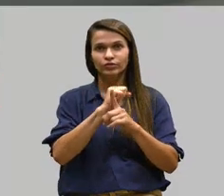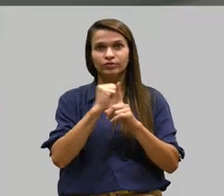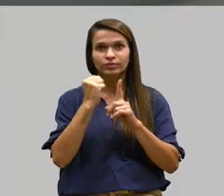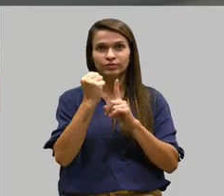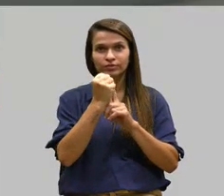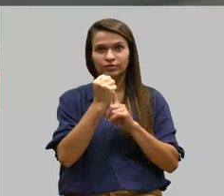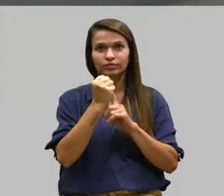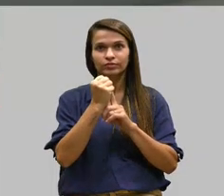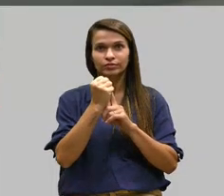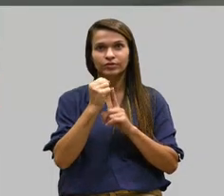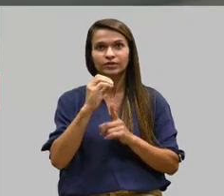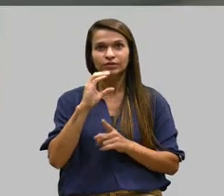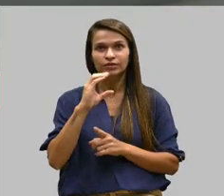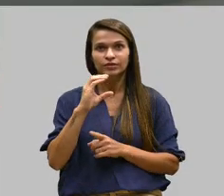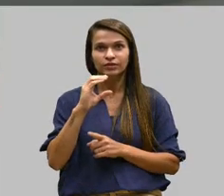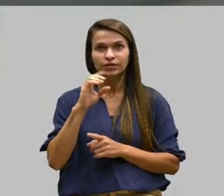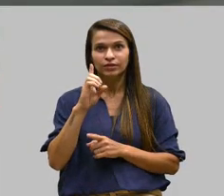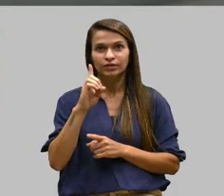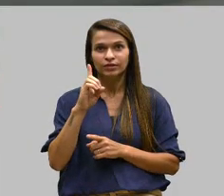CD dão